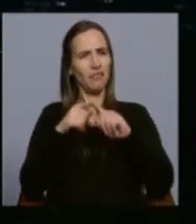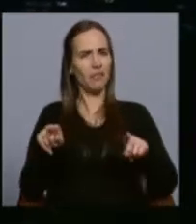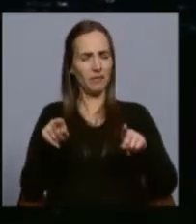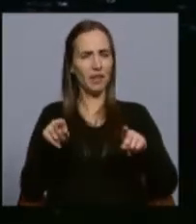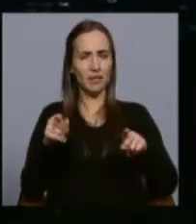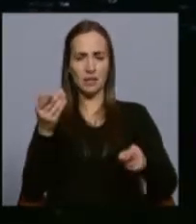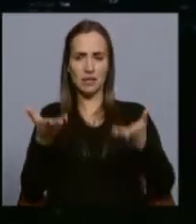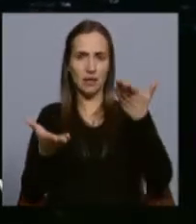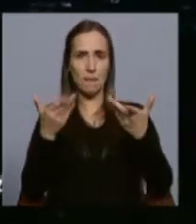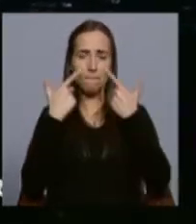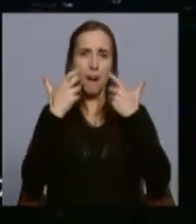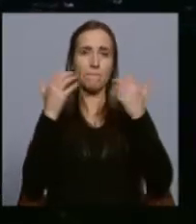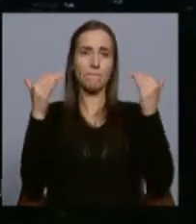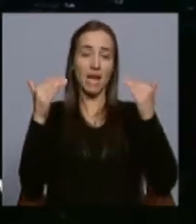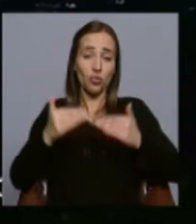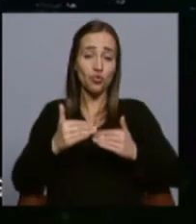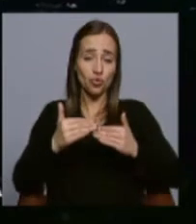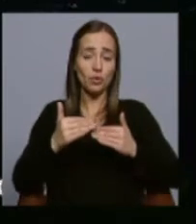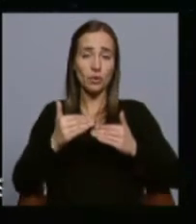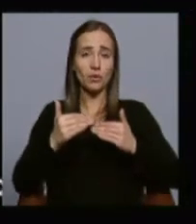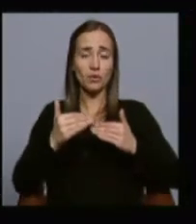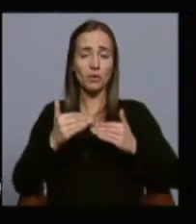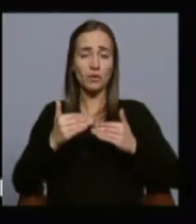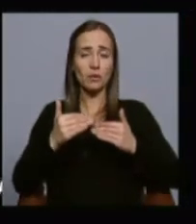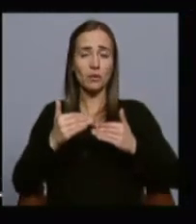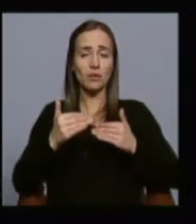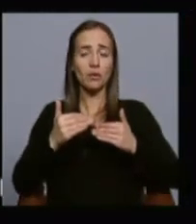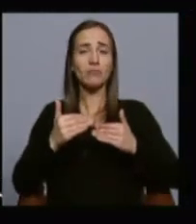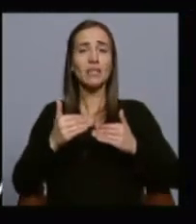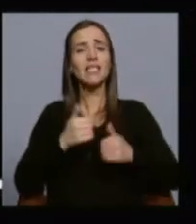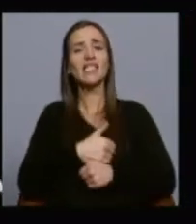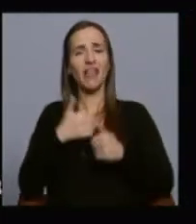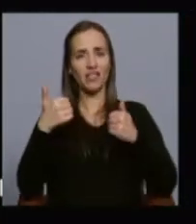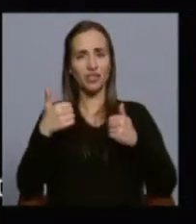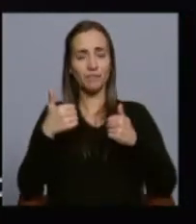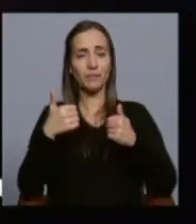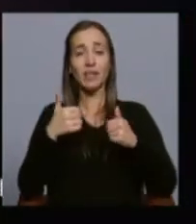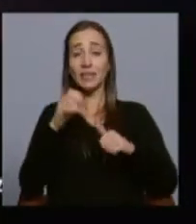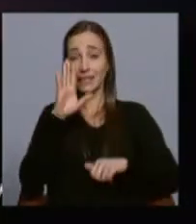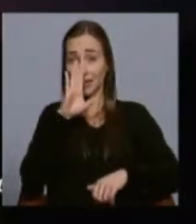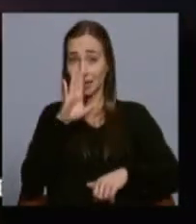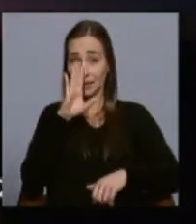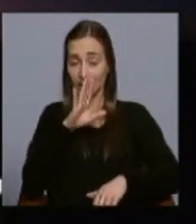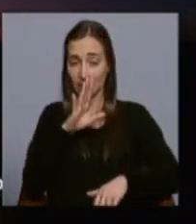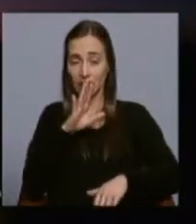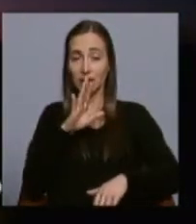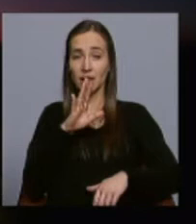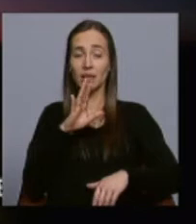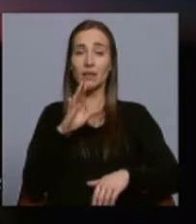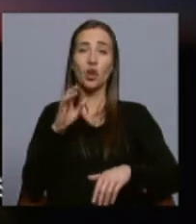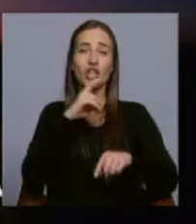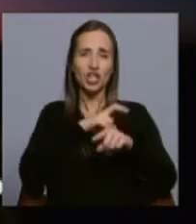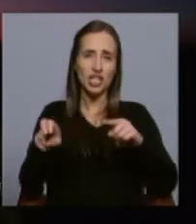menos notável, ou menos notória, nas comunidades urbanas. Ou seja, quem está exposto a menos